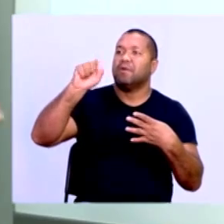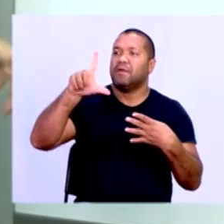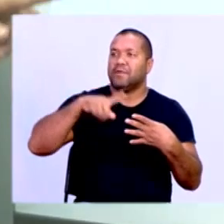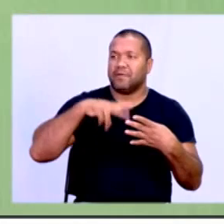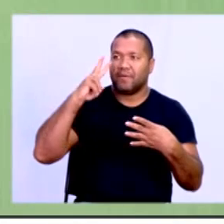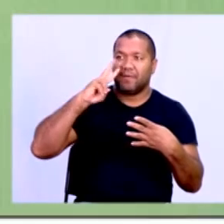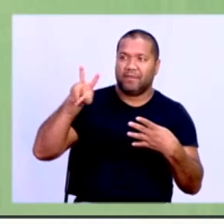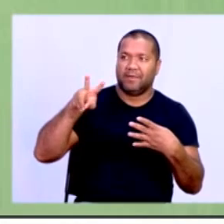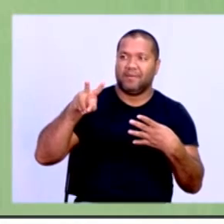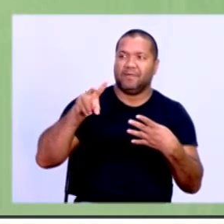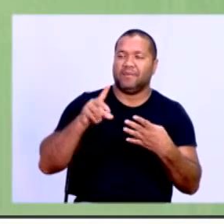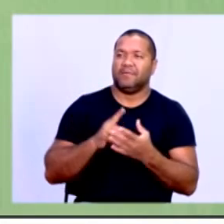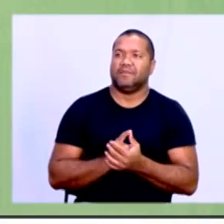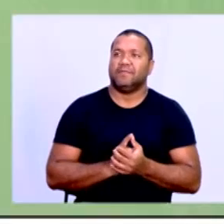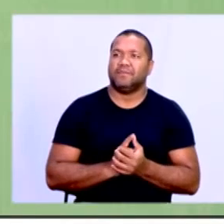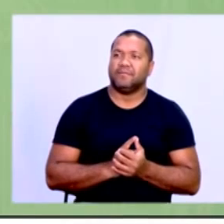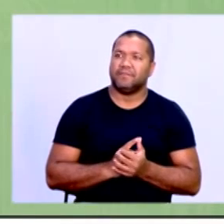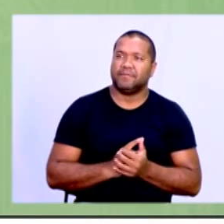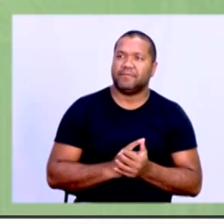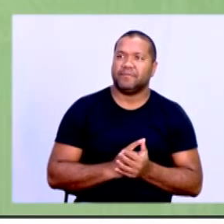Laravel.